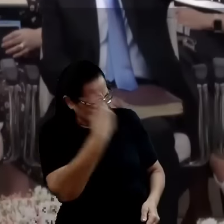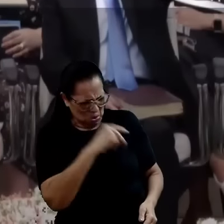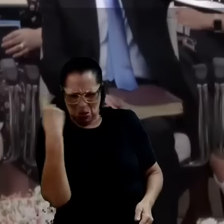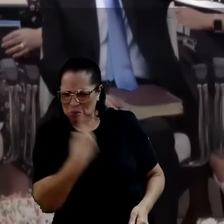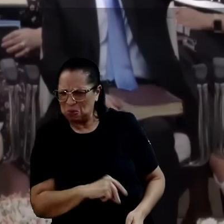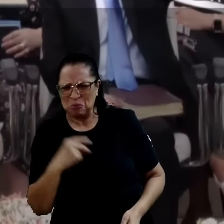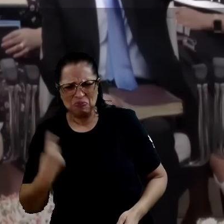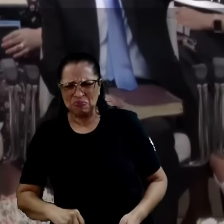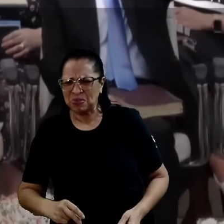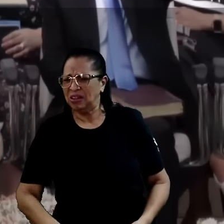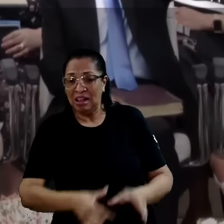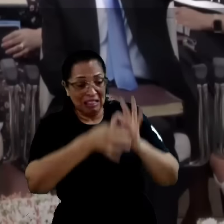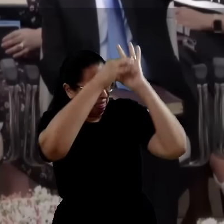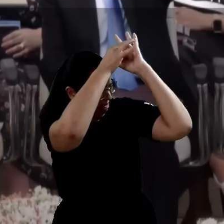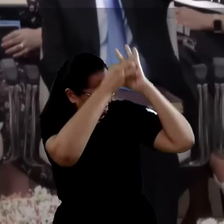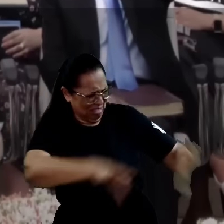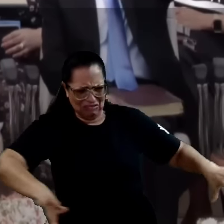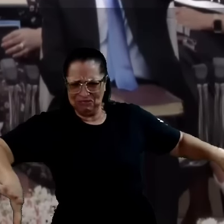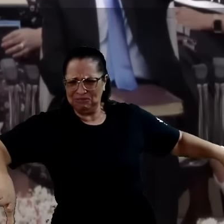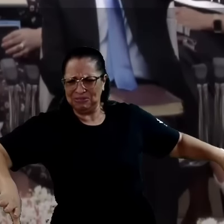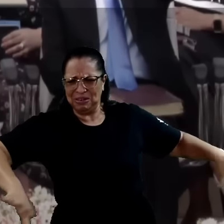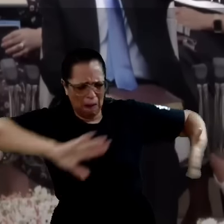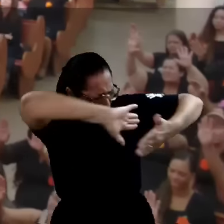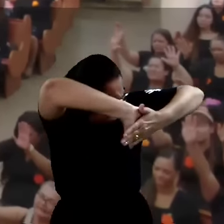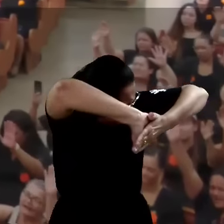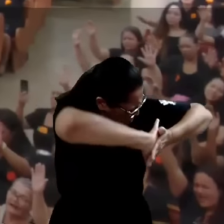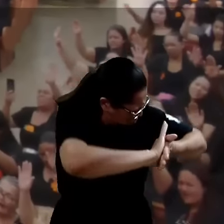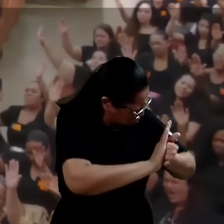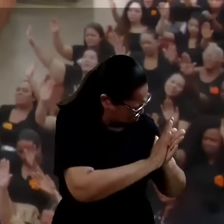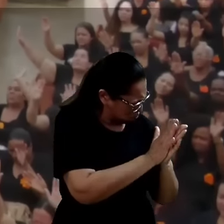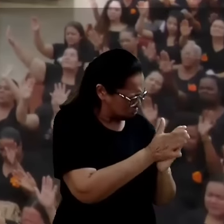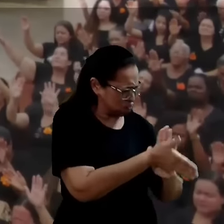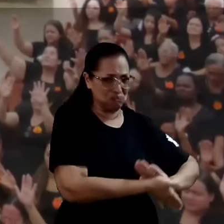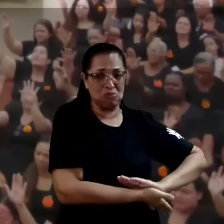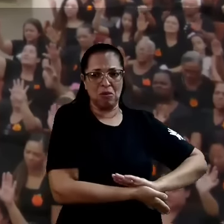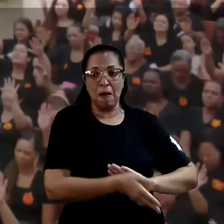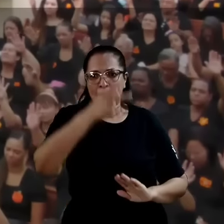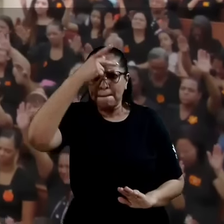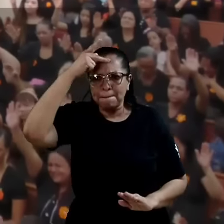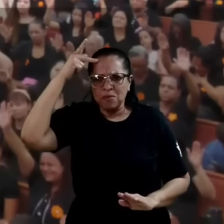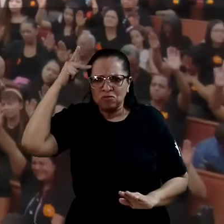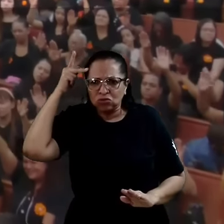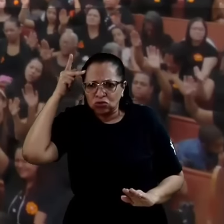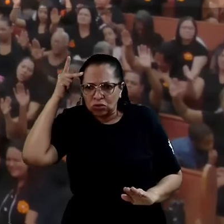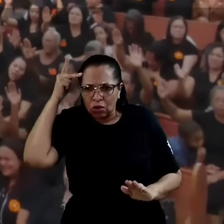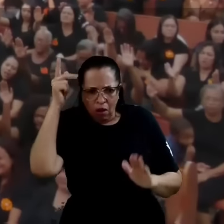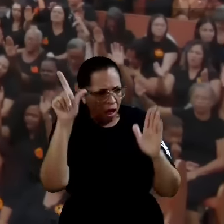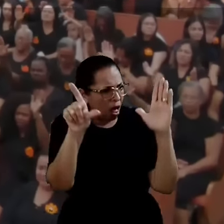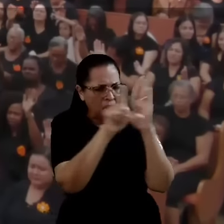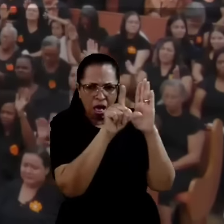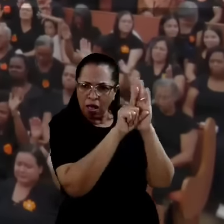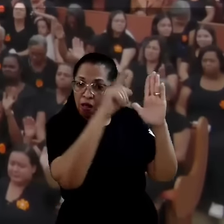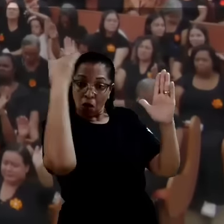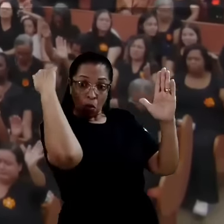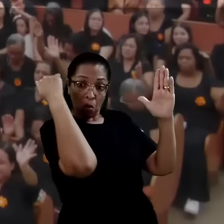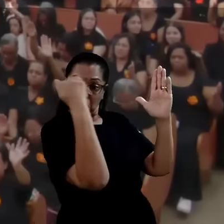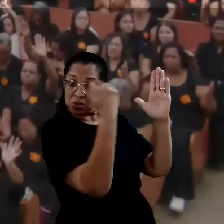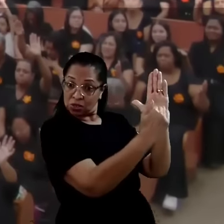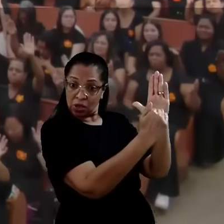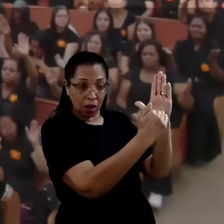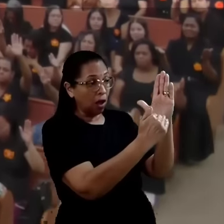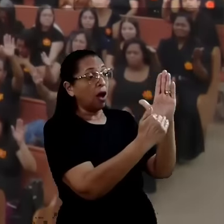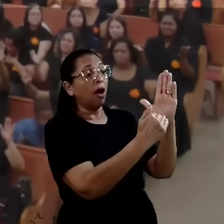este Legado de pessoas que agem contra a lei está quebrado aqui agora é homem de